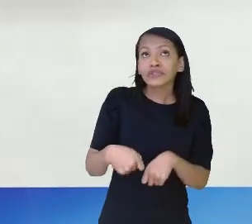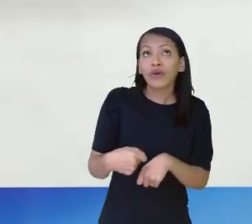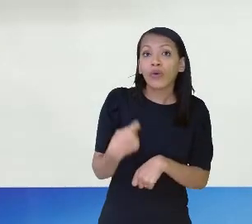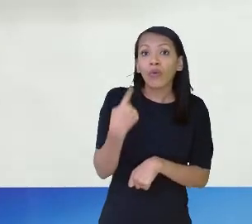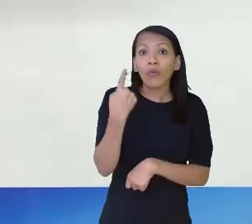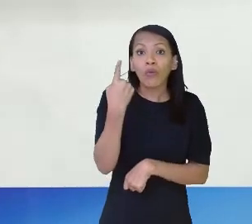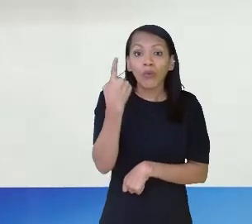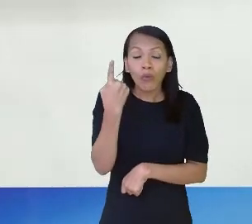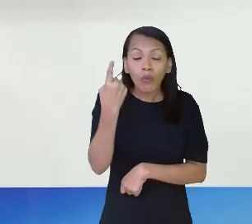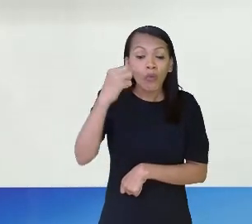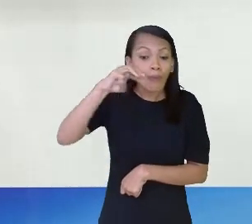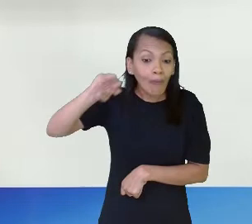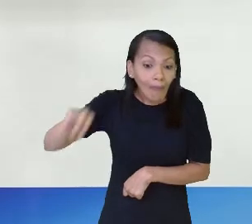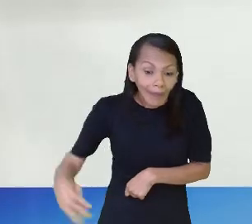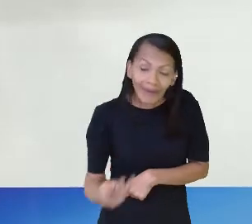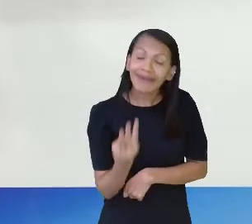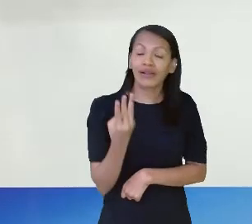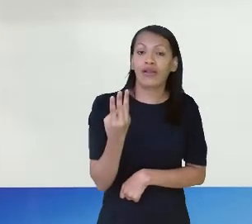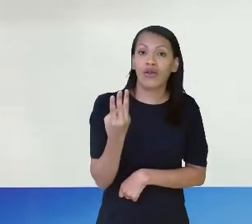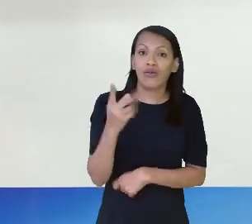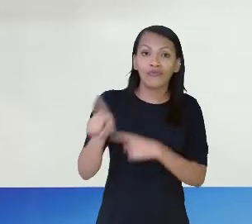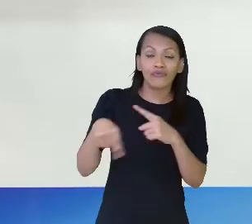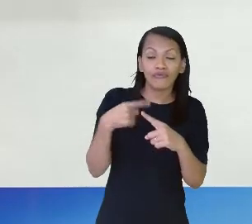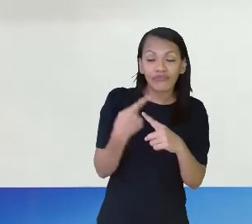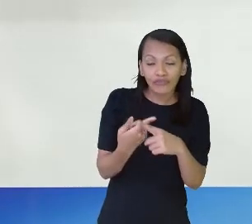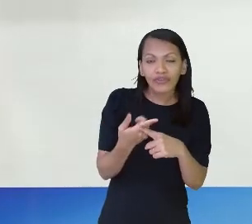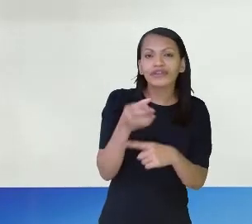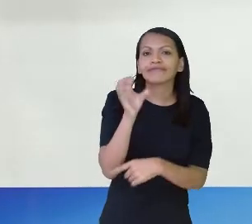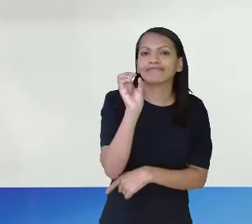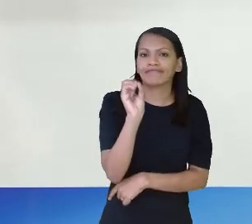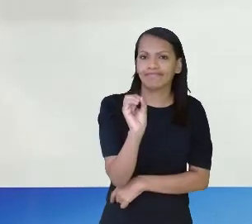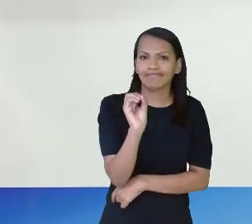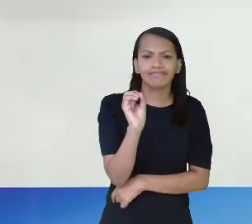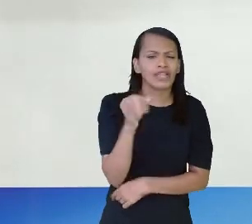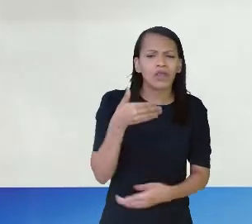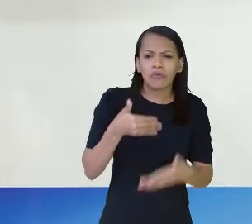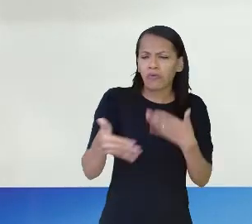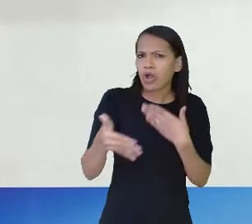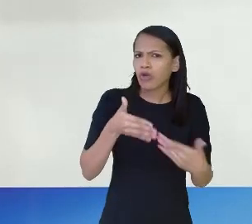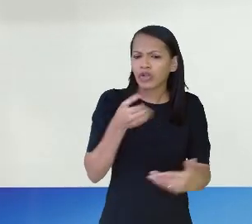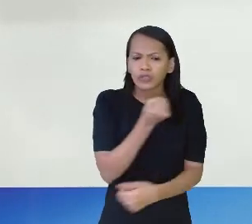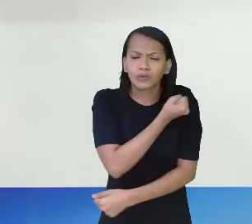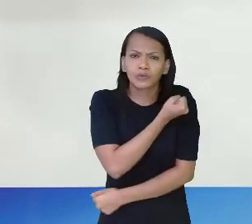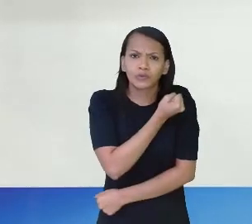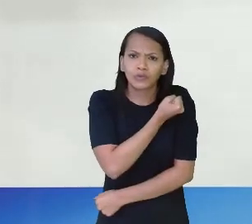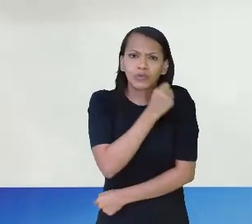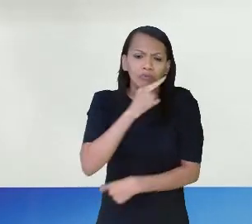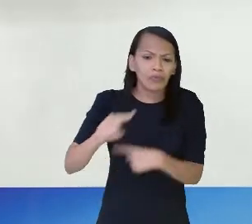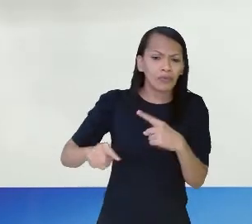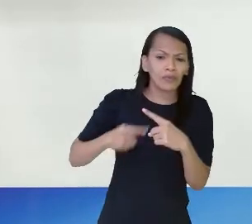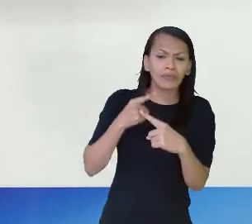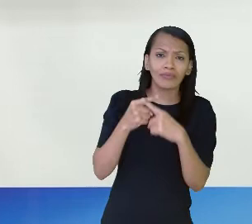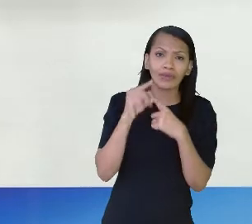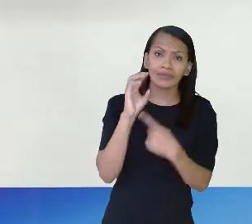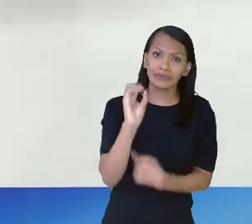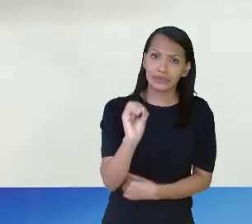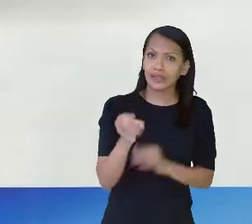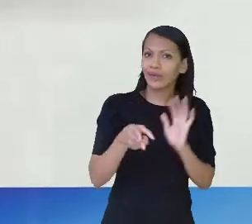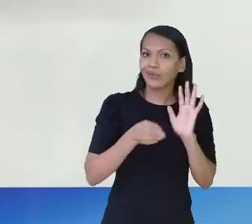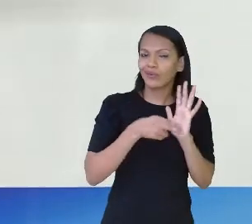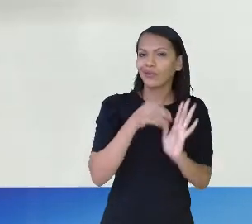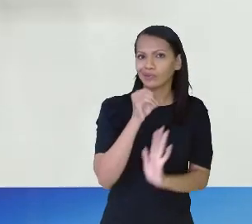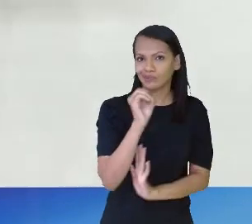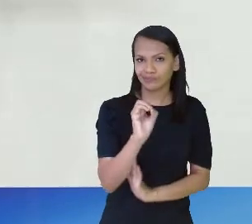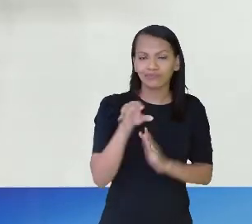vezes 0? É 0 também. Qualquer número multiplicado por 0 será igual a 0.